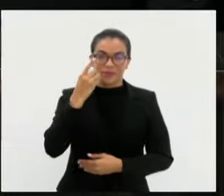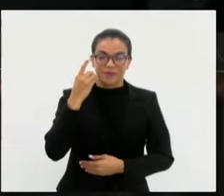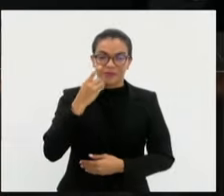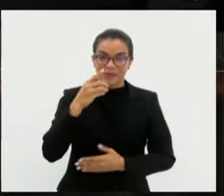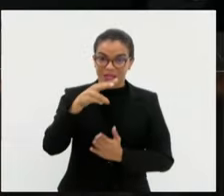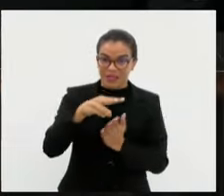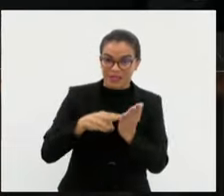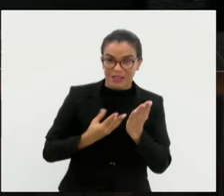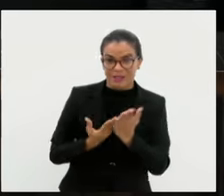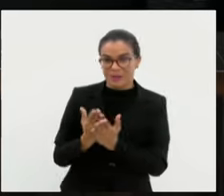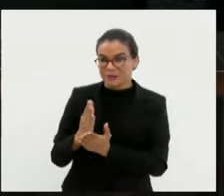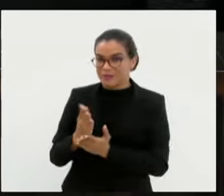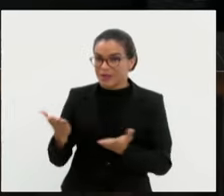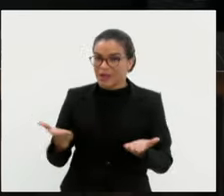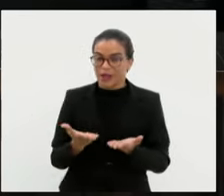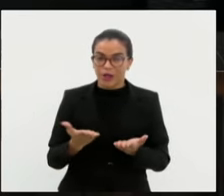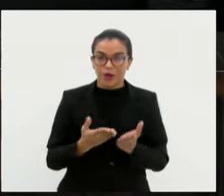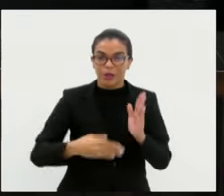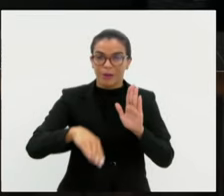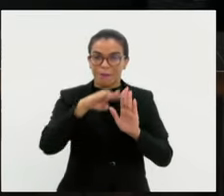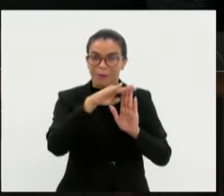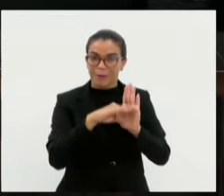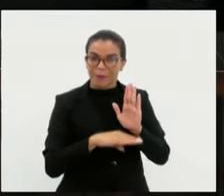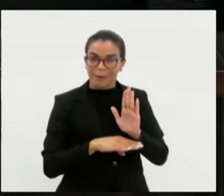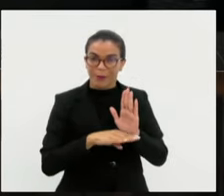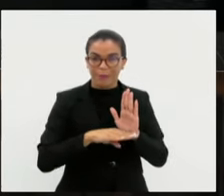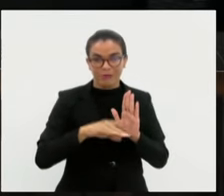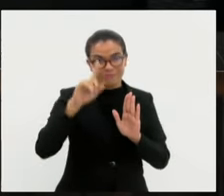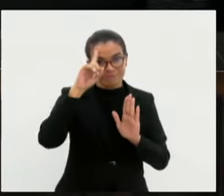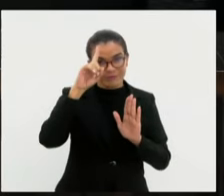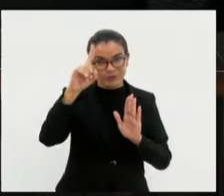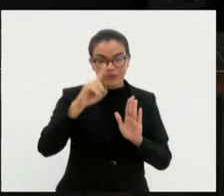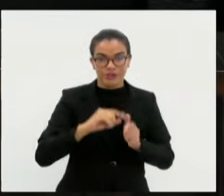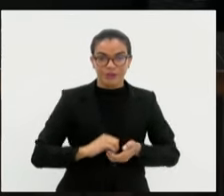e aprovada a ata, passa-se a ordem do dia.